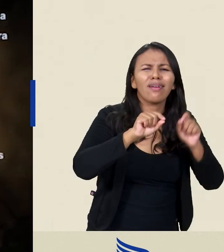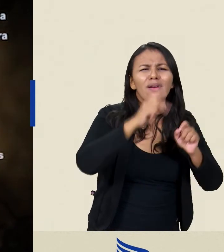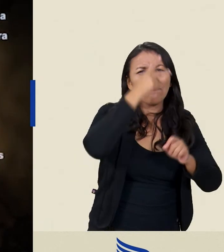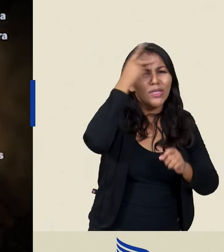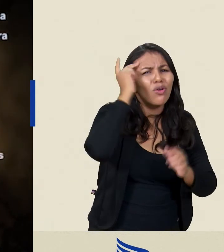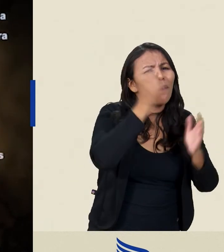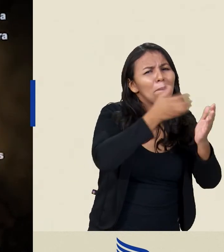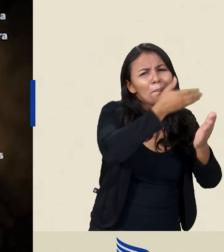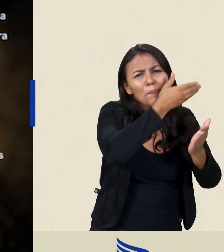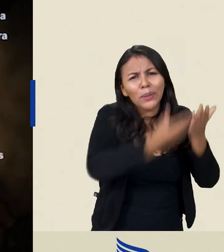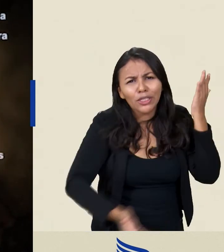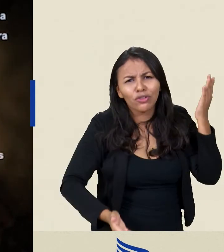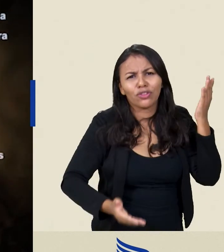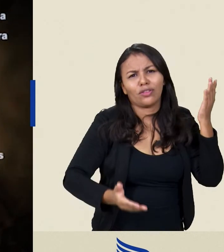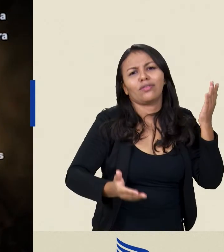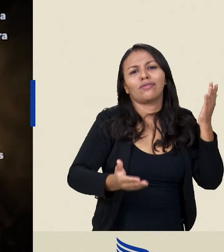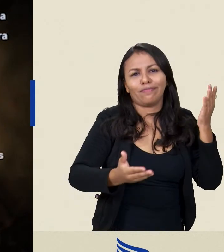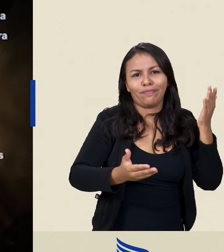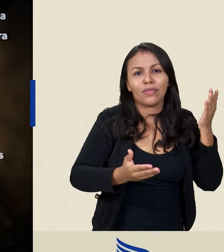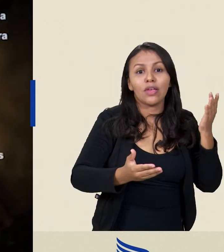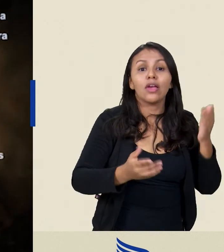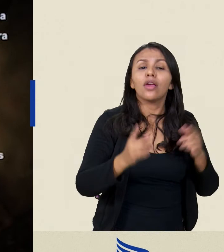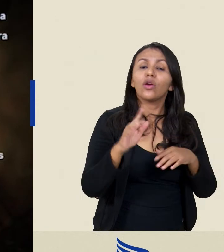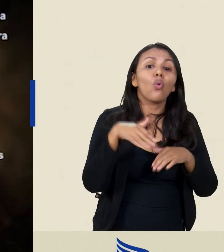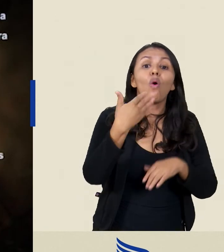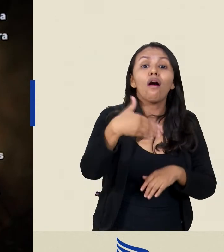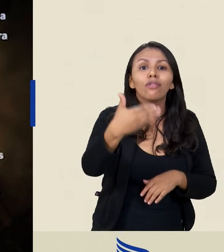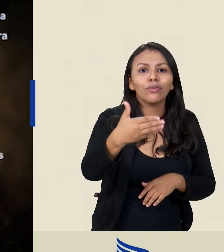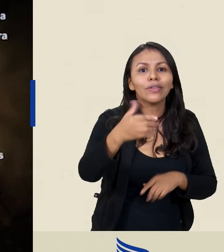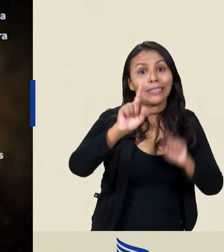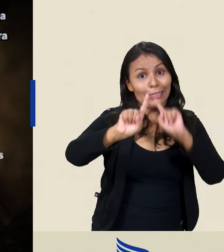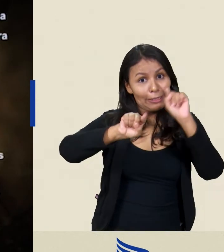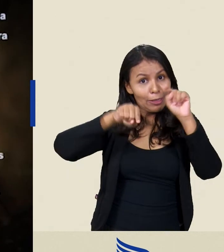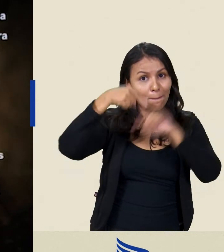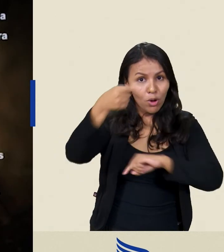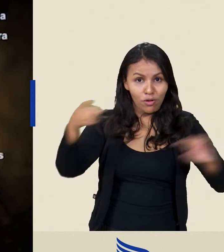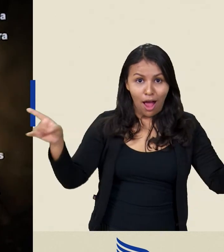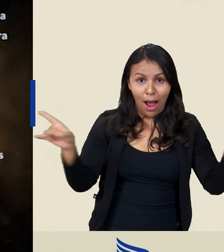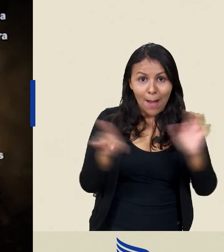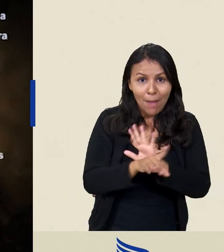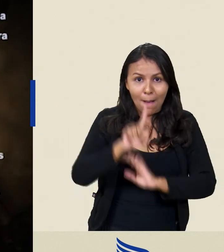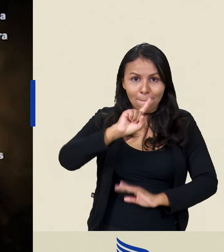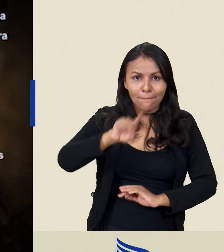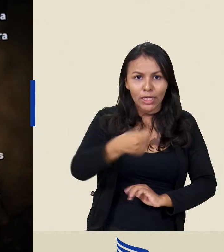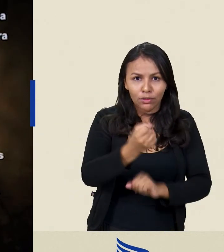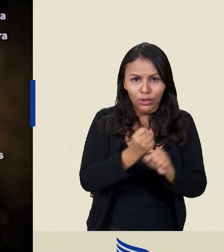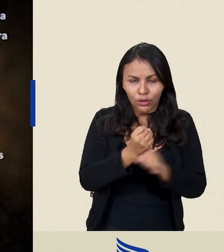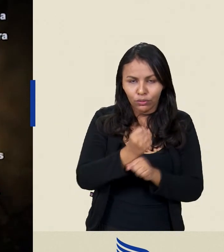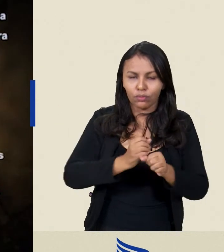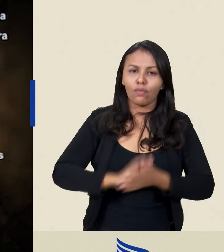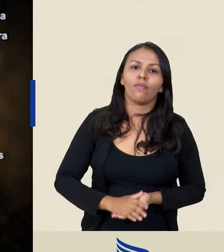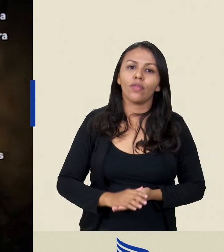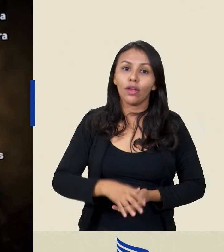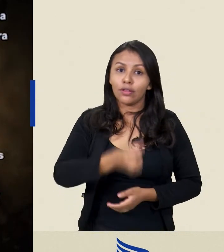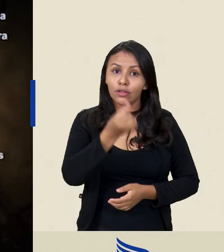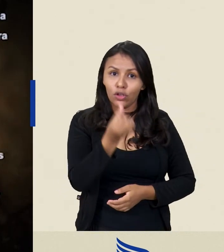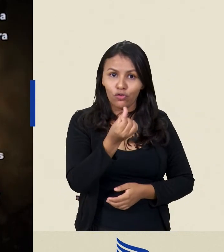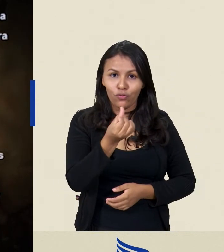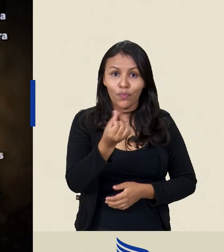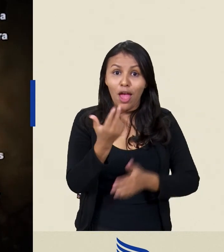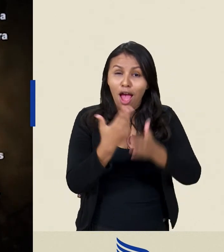salvação e vai acontecer após o milênio. Sexto, a ressurreição parcial